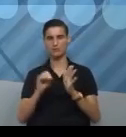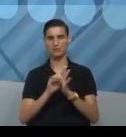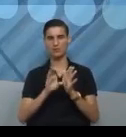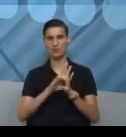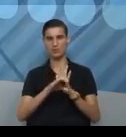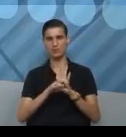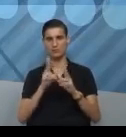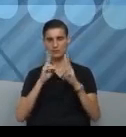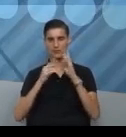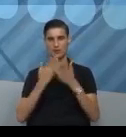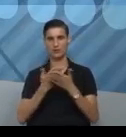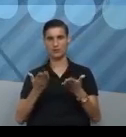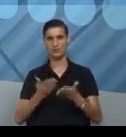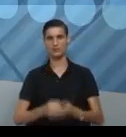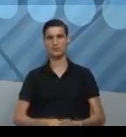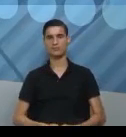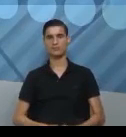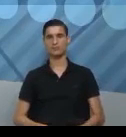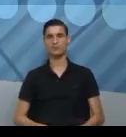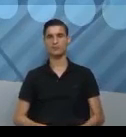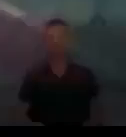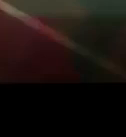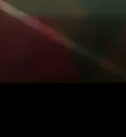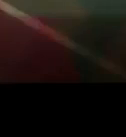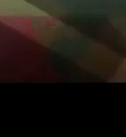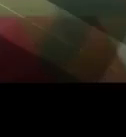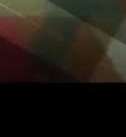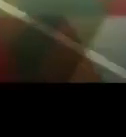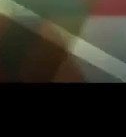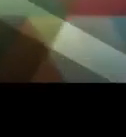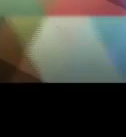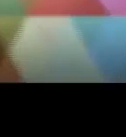aplicar os conceitos vistos na aula de hoje.